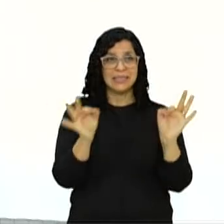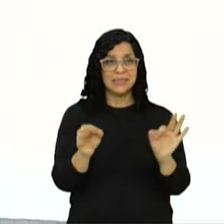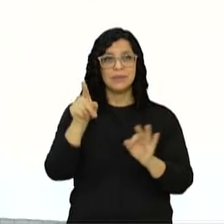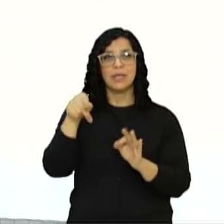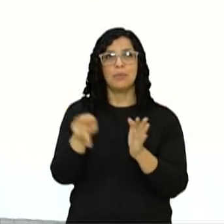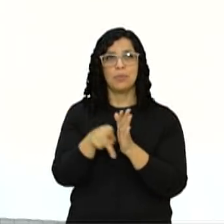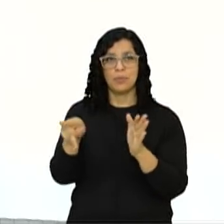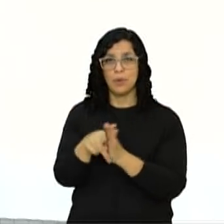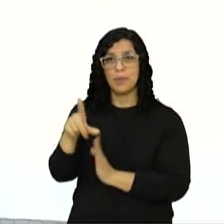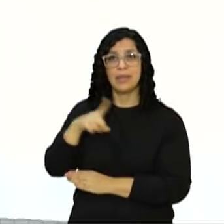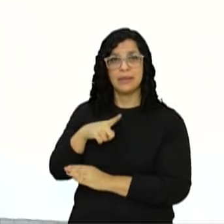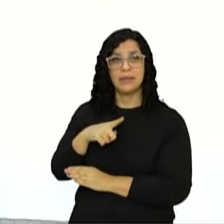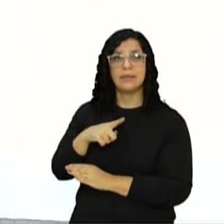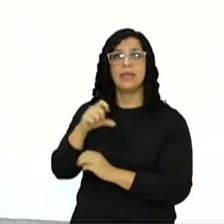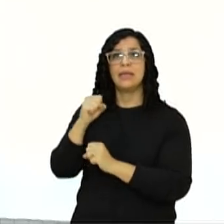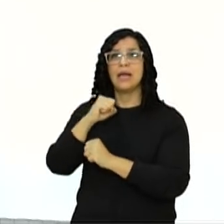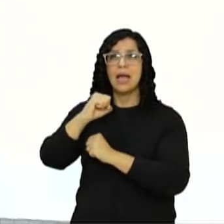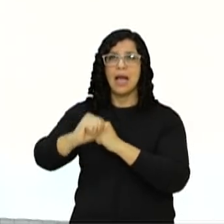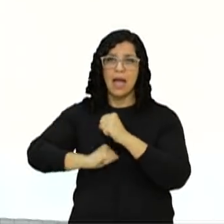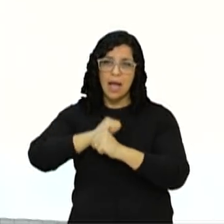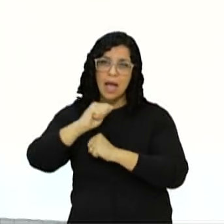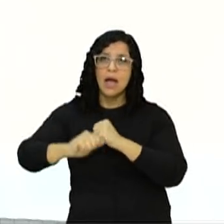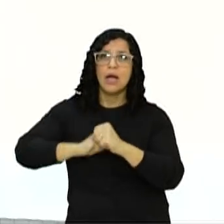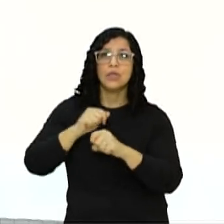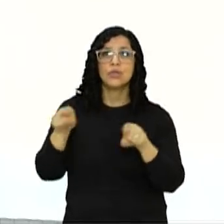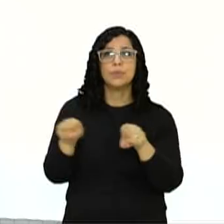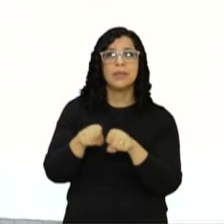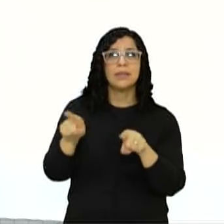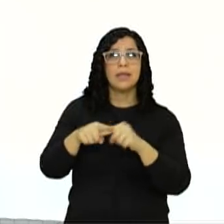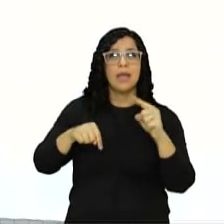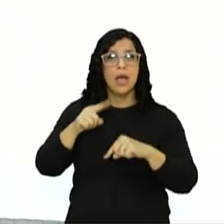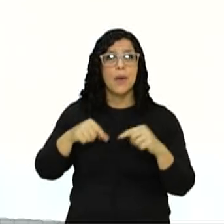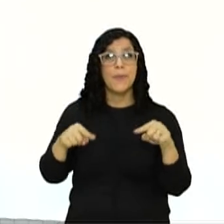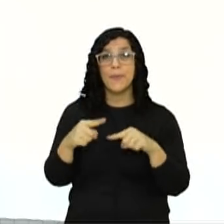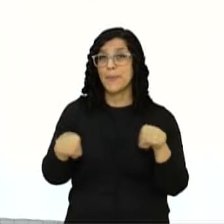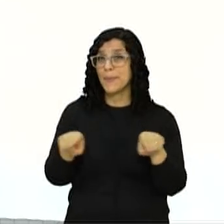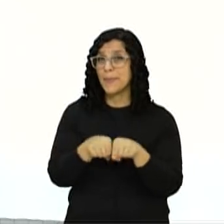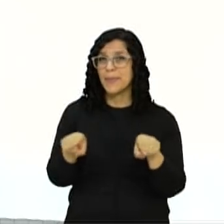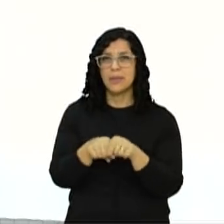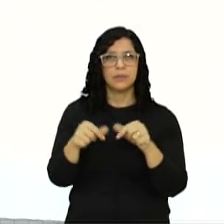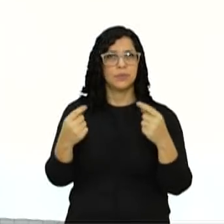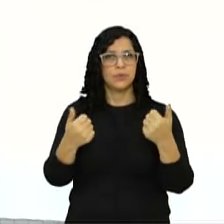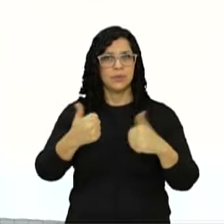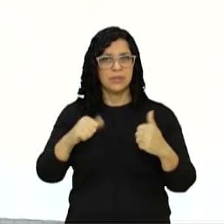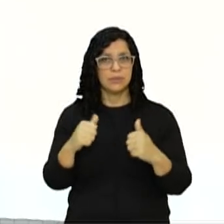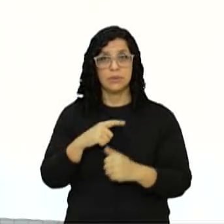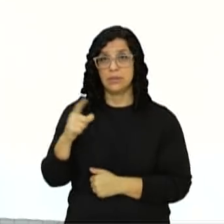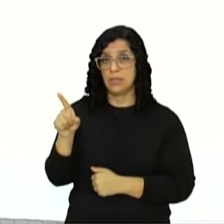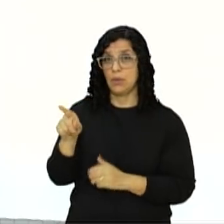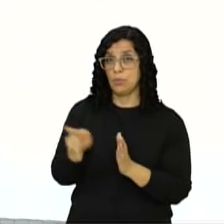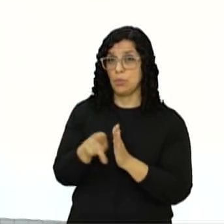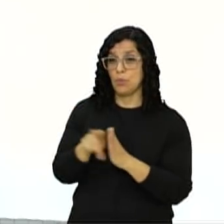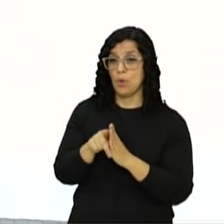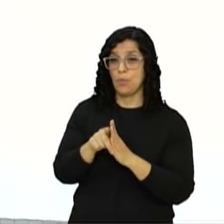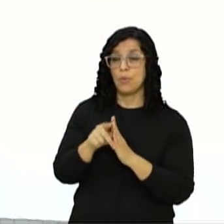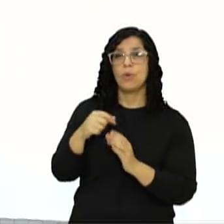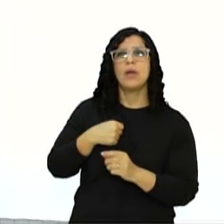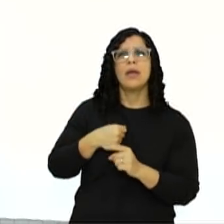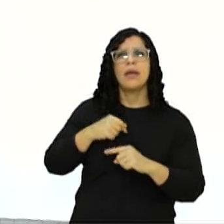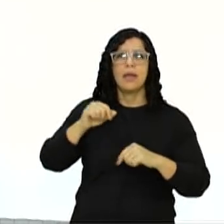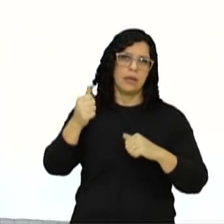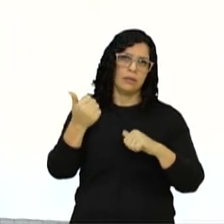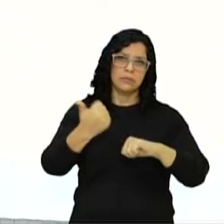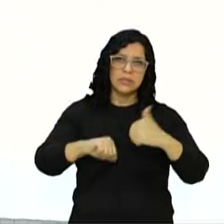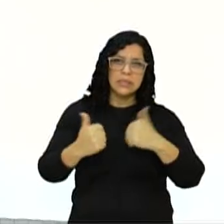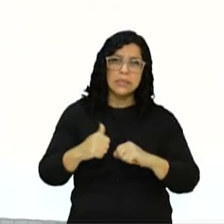substância constituída de átomos de um mesmo elemento químico. Quando eu uno o mesmo elemento